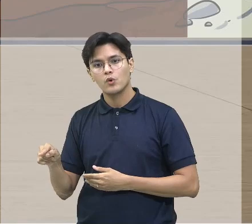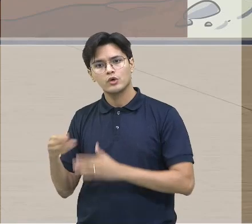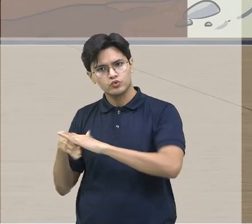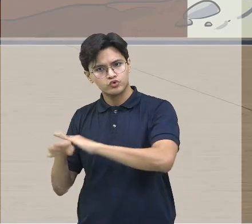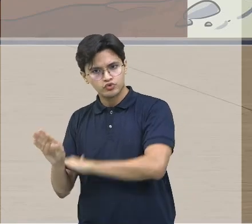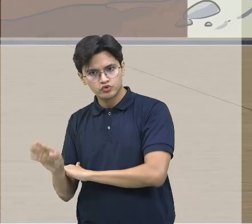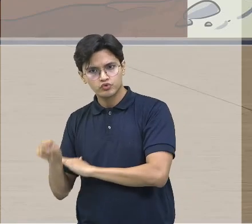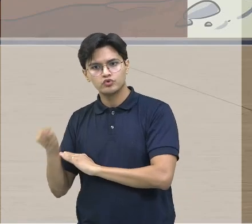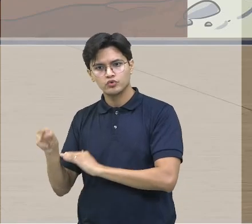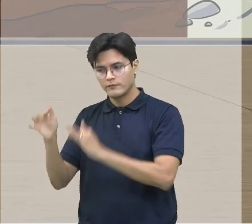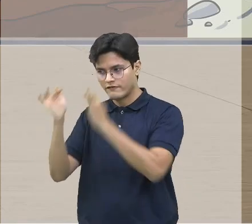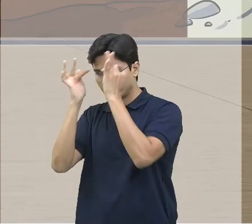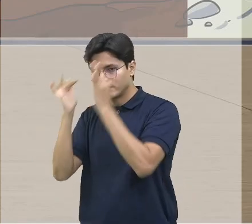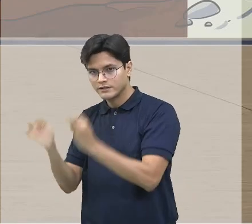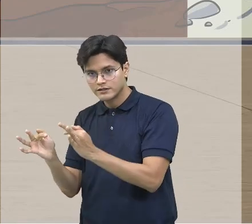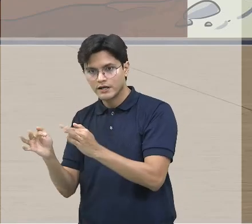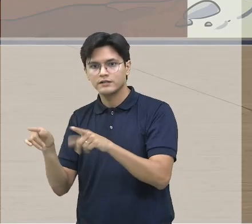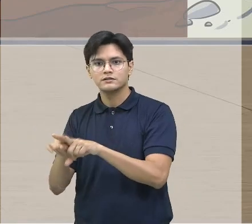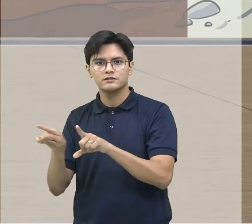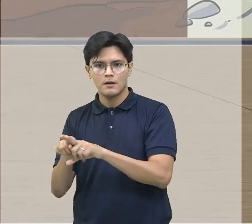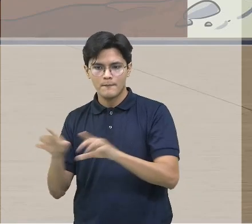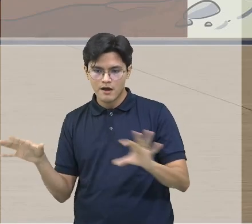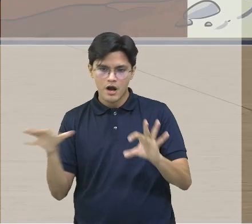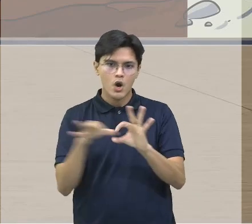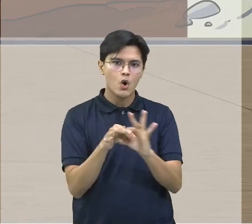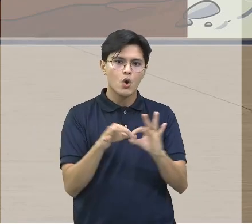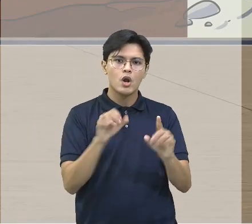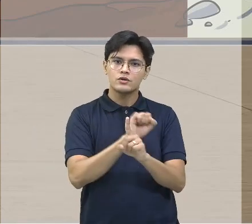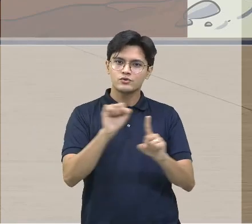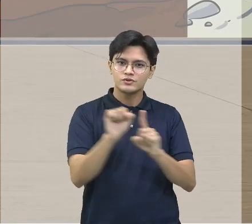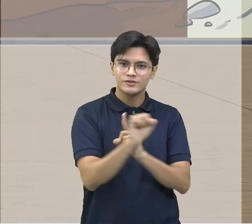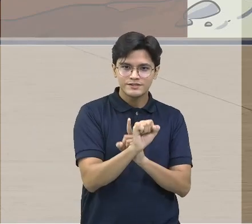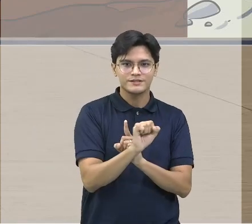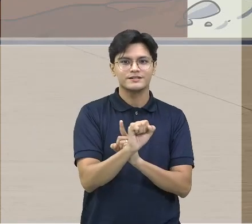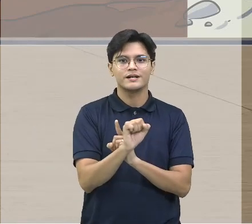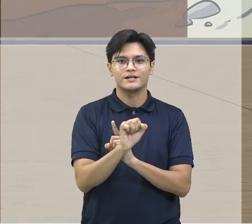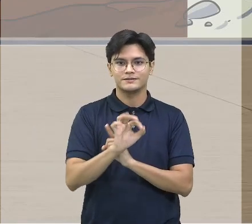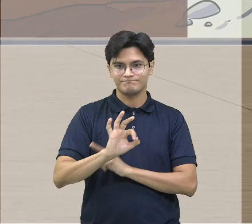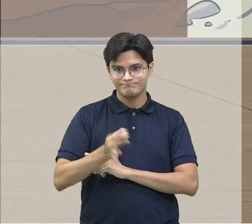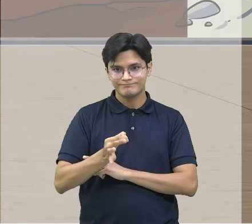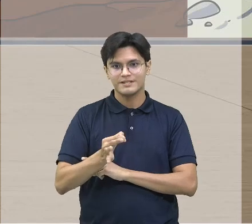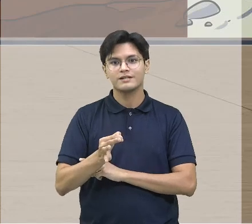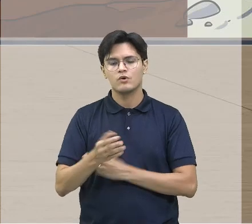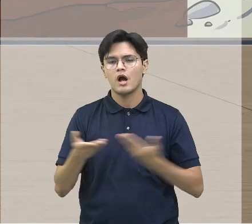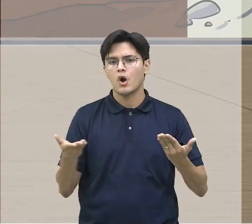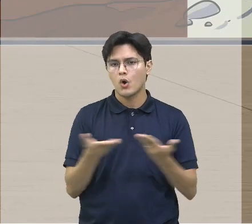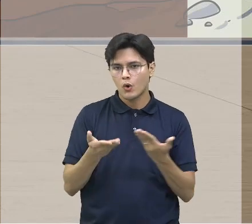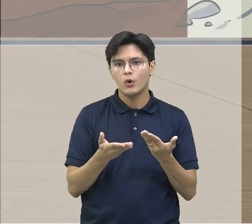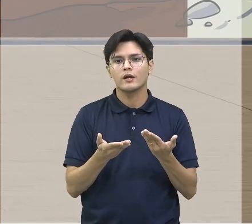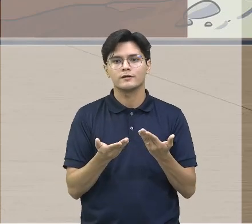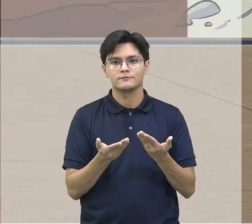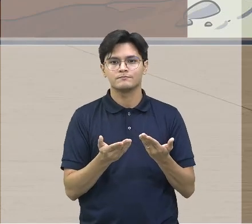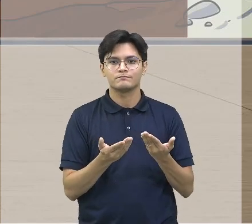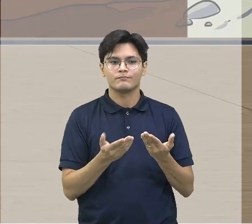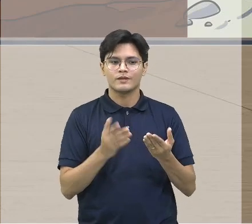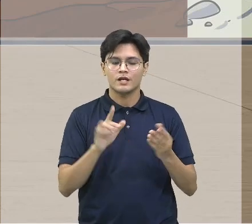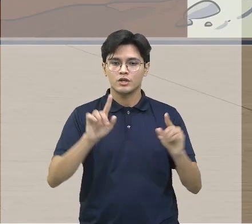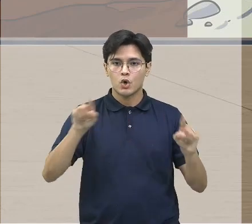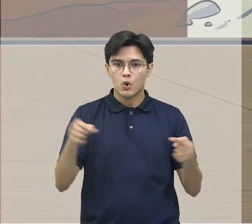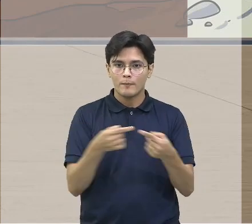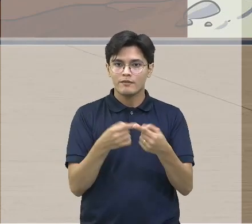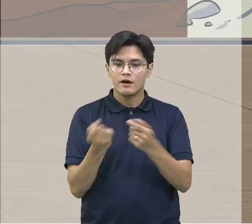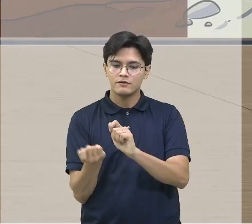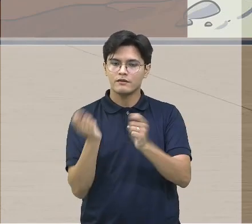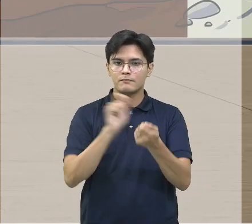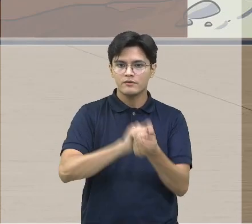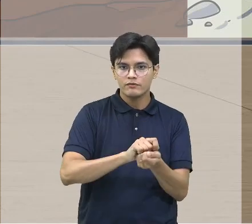se formando, tá bom? Para essa questão feudal. Então, aquela questão da